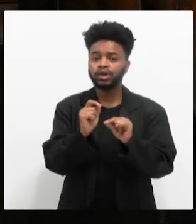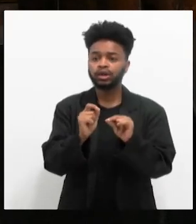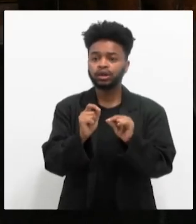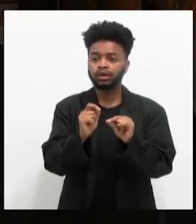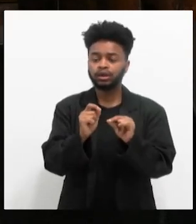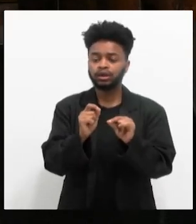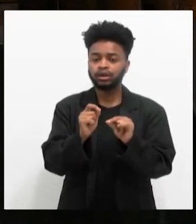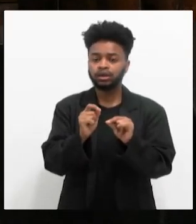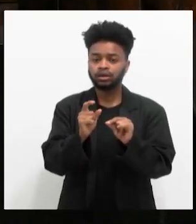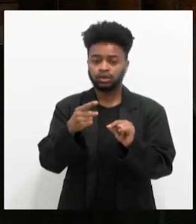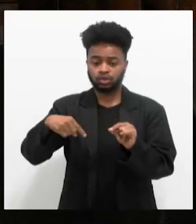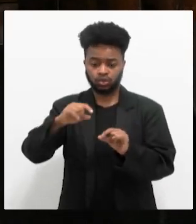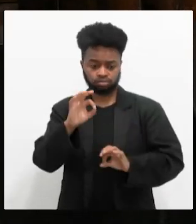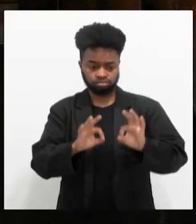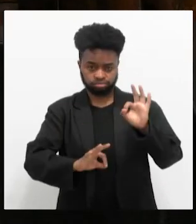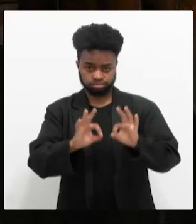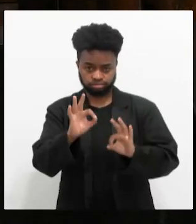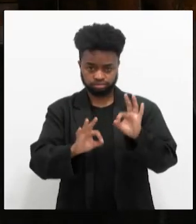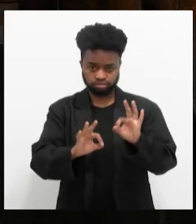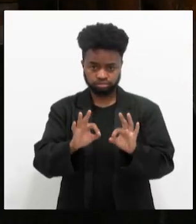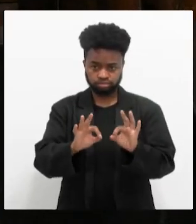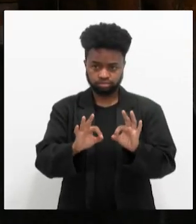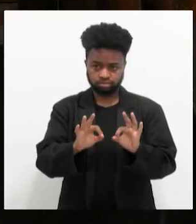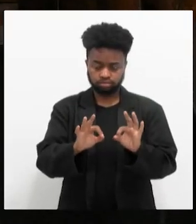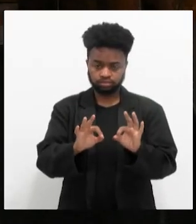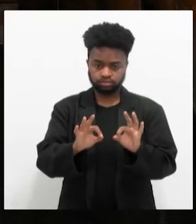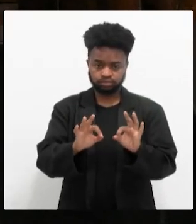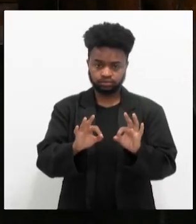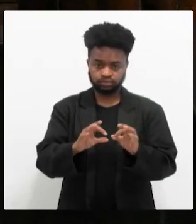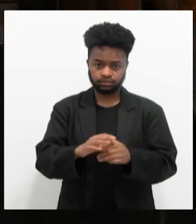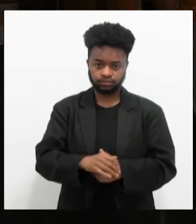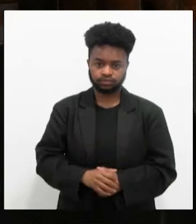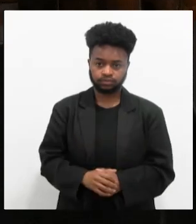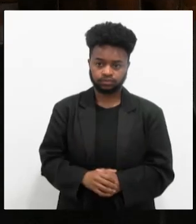nossos dirigentes se quedam